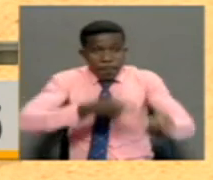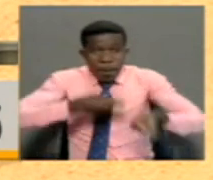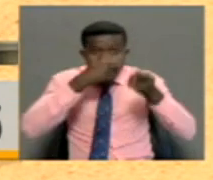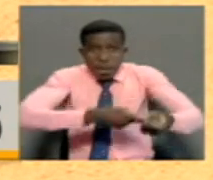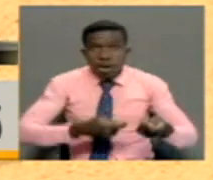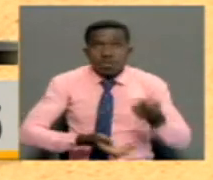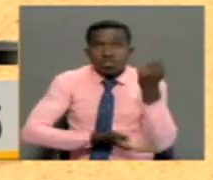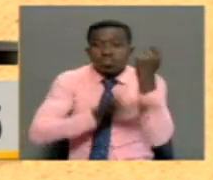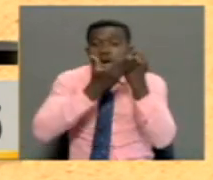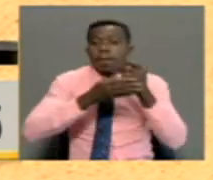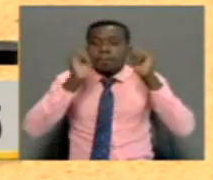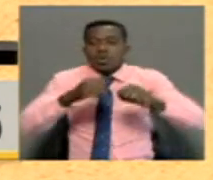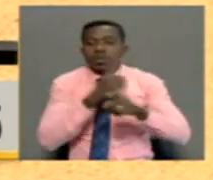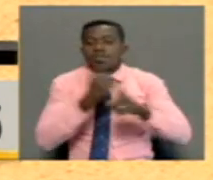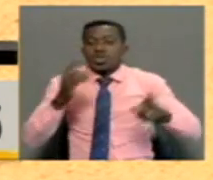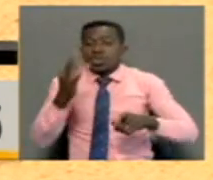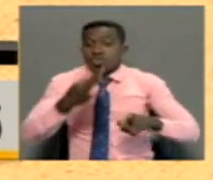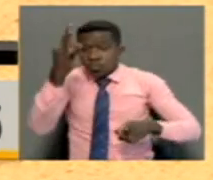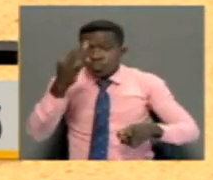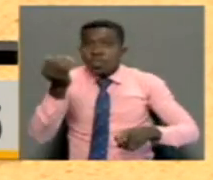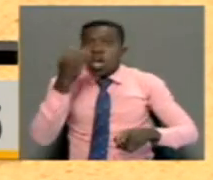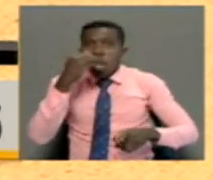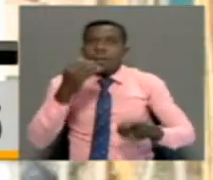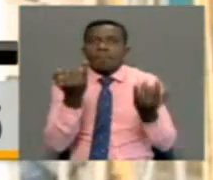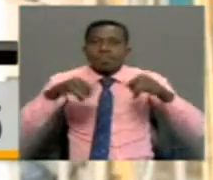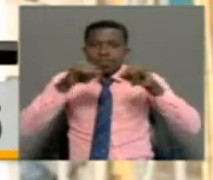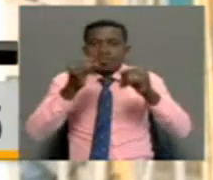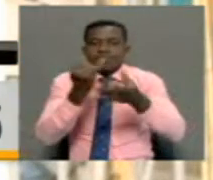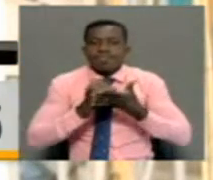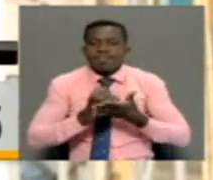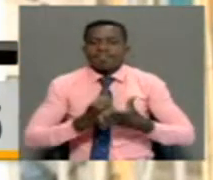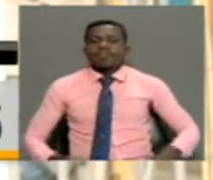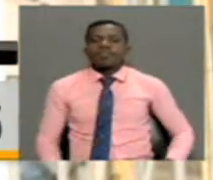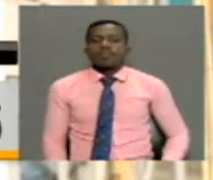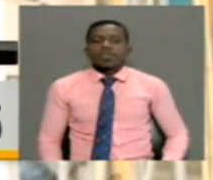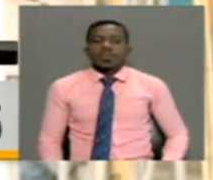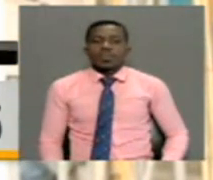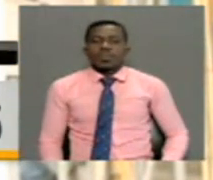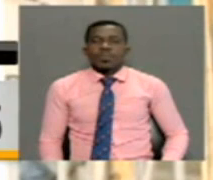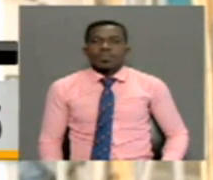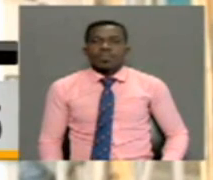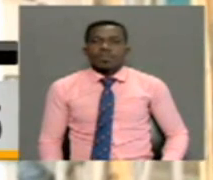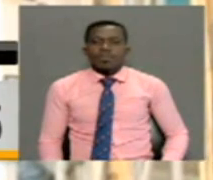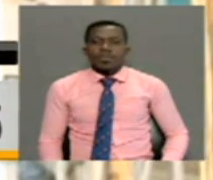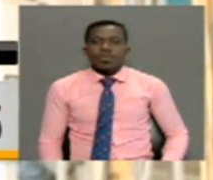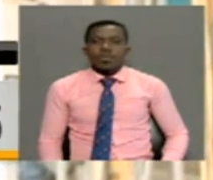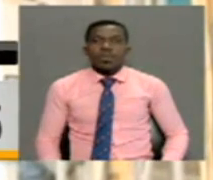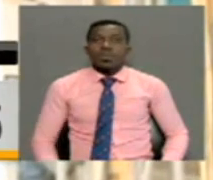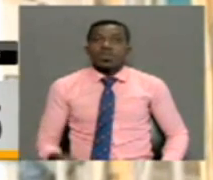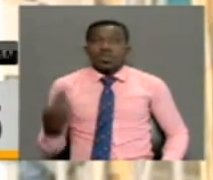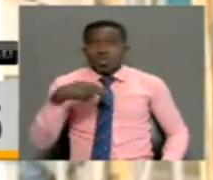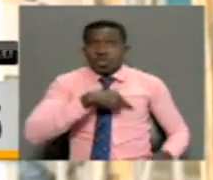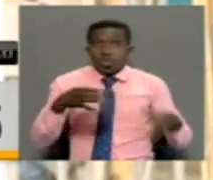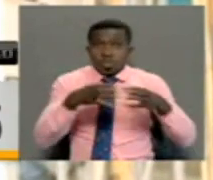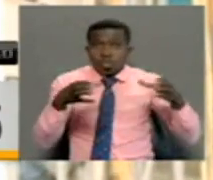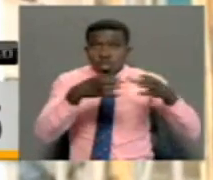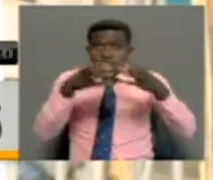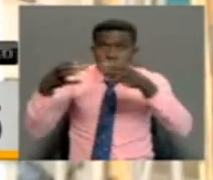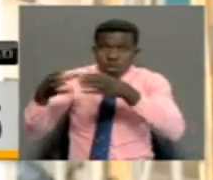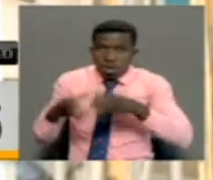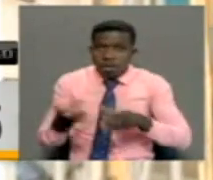que venha a corresponder àquilo que é o consumo interno. O Instituto Nacional de Cereais tem estado a cadastrar alguns produtores de